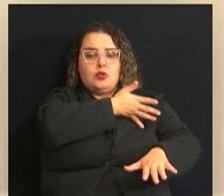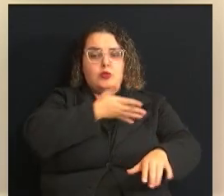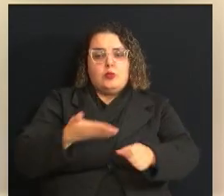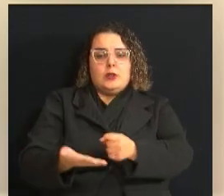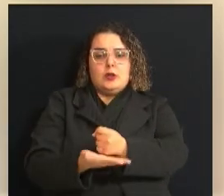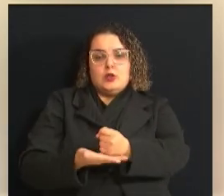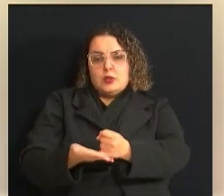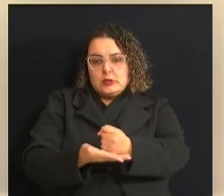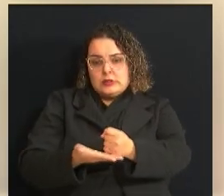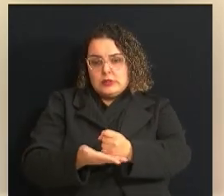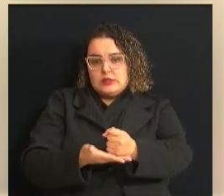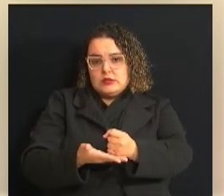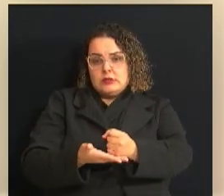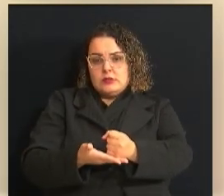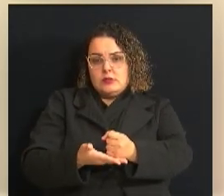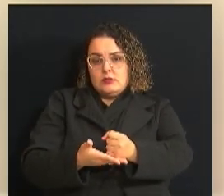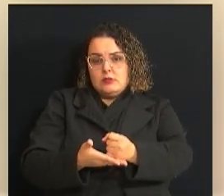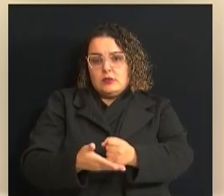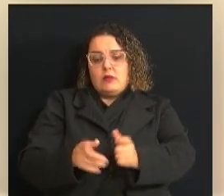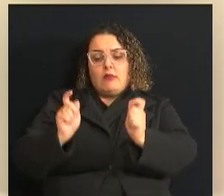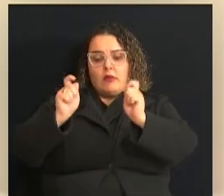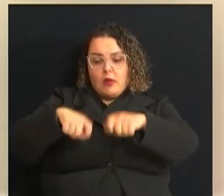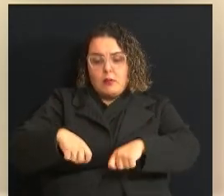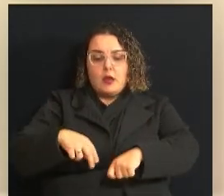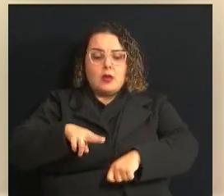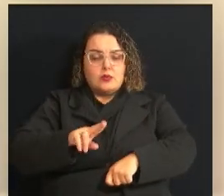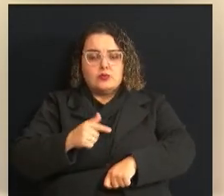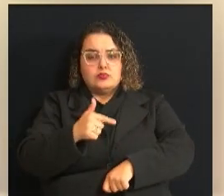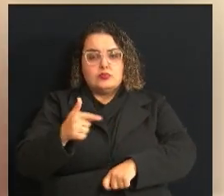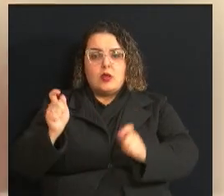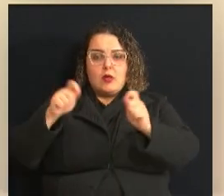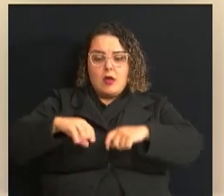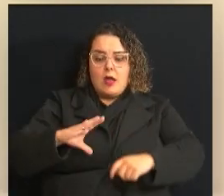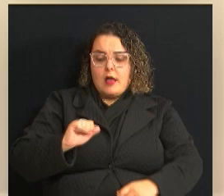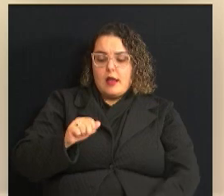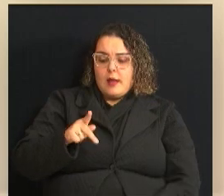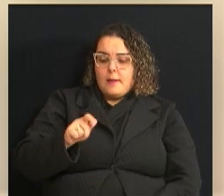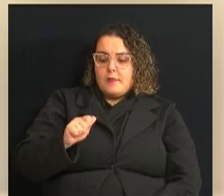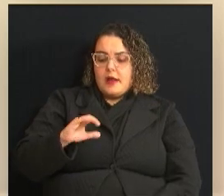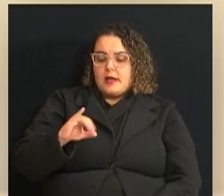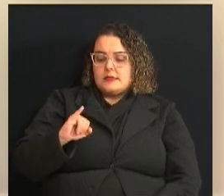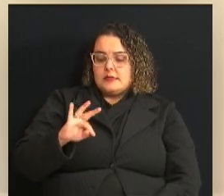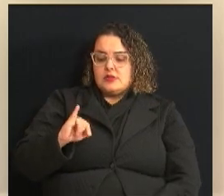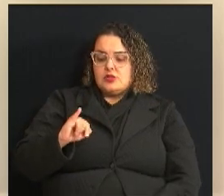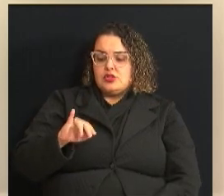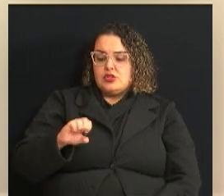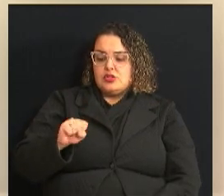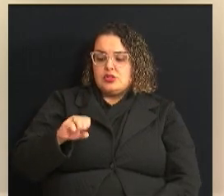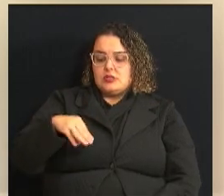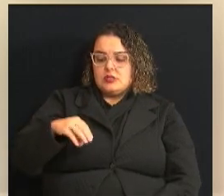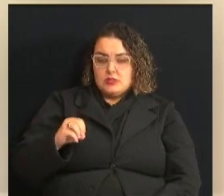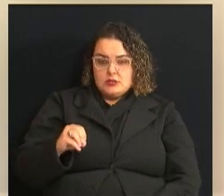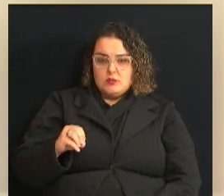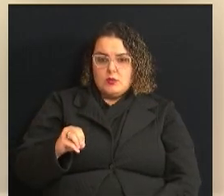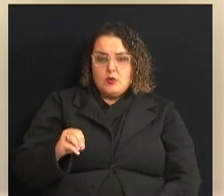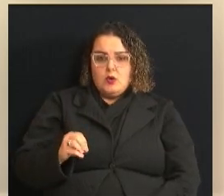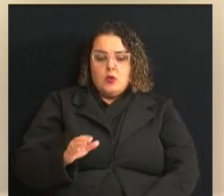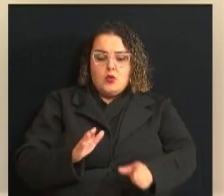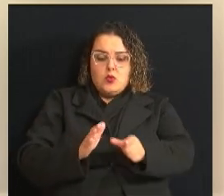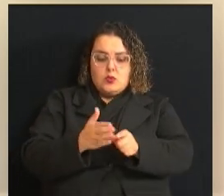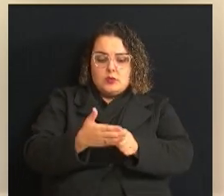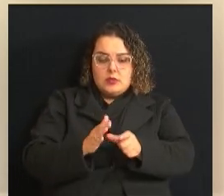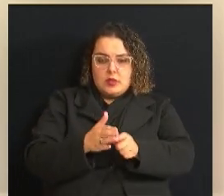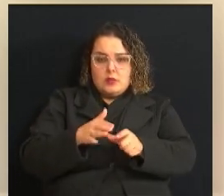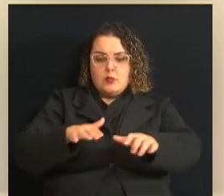visão capacitista, né, é o termo que o movimento da pessoa com deficiência usa, né, do capacitismo, né, que